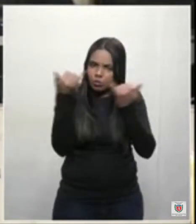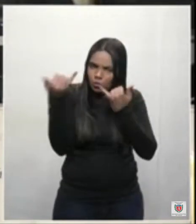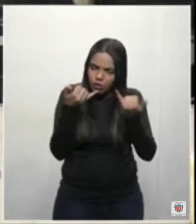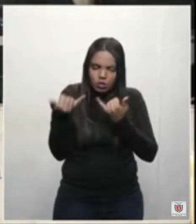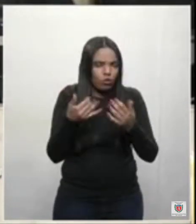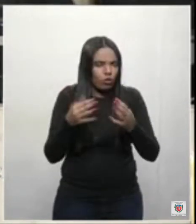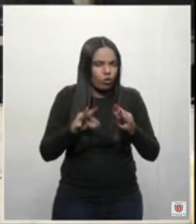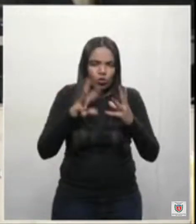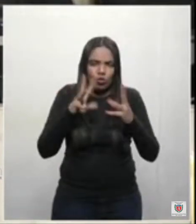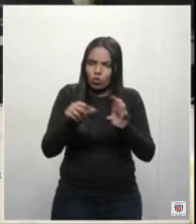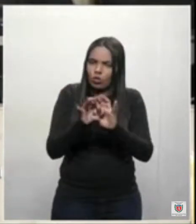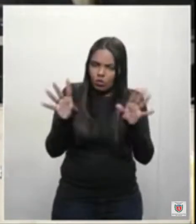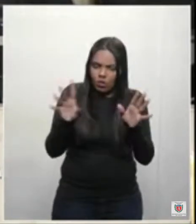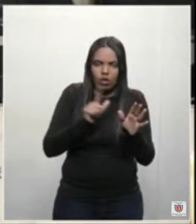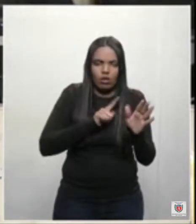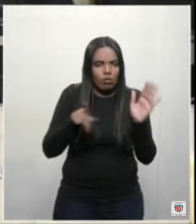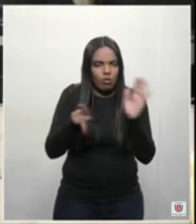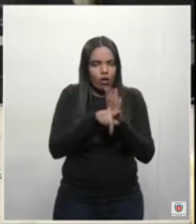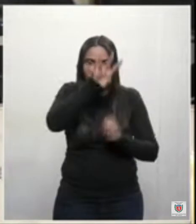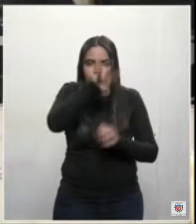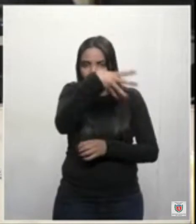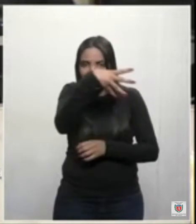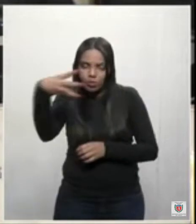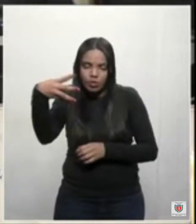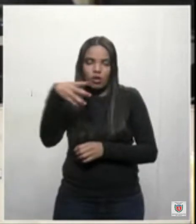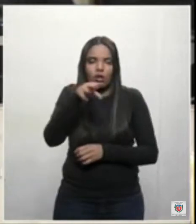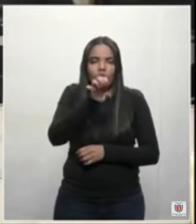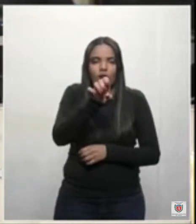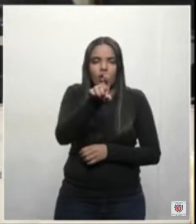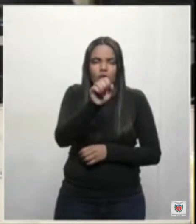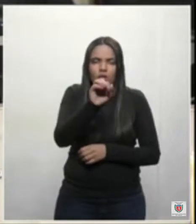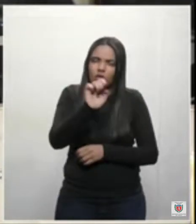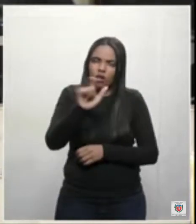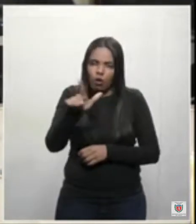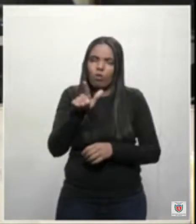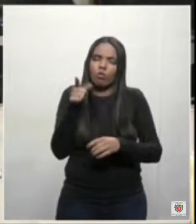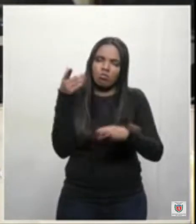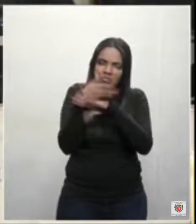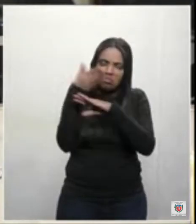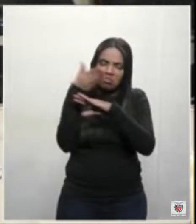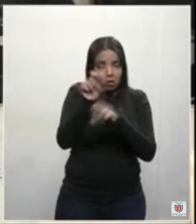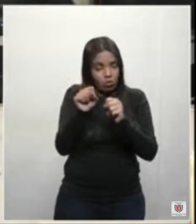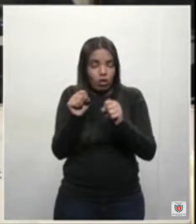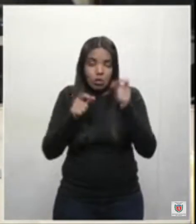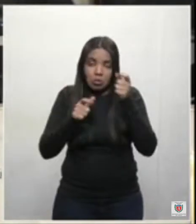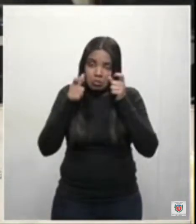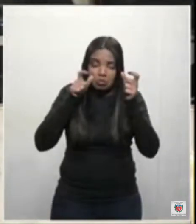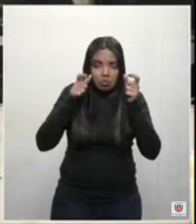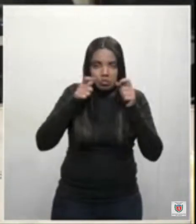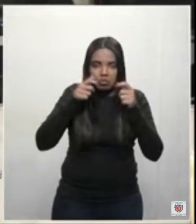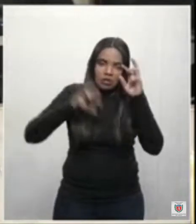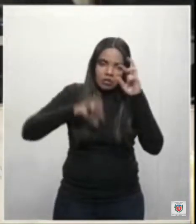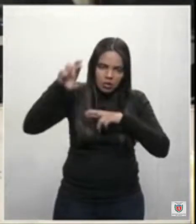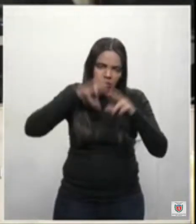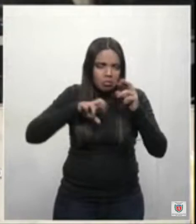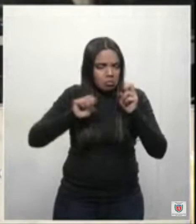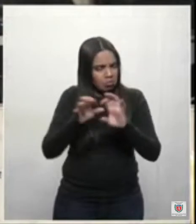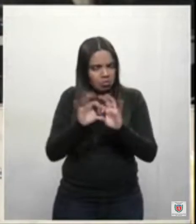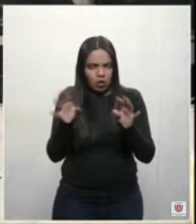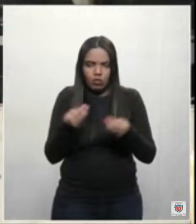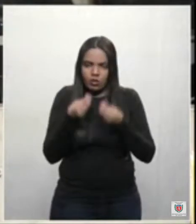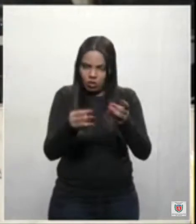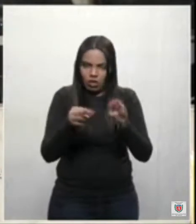estão todas disponíveis em formato de planilha Excel para seu conhecimento, e vamos colocar aqui à disposição da Assembleia Legislativa para